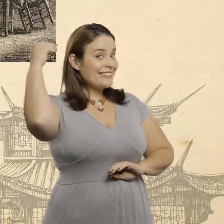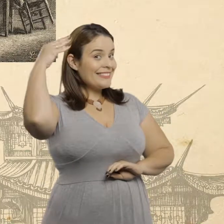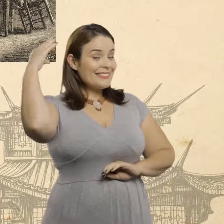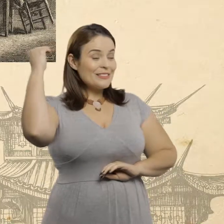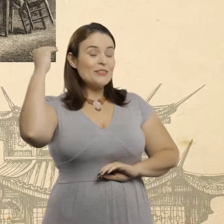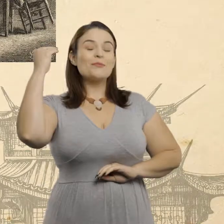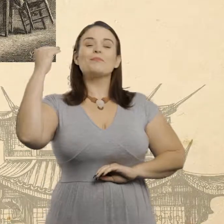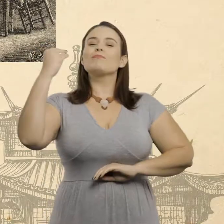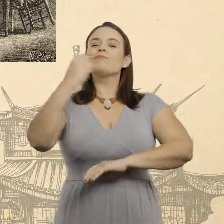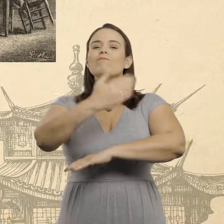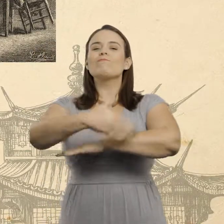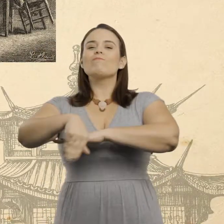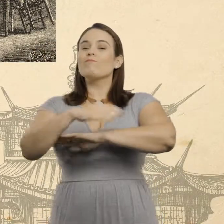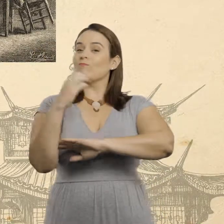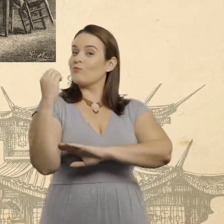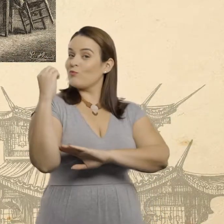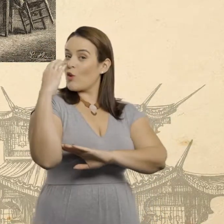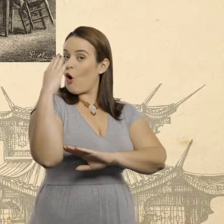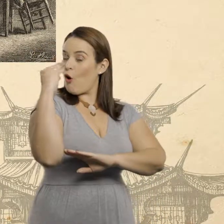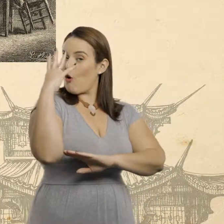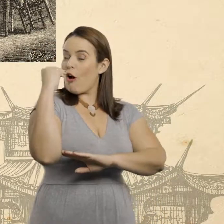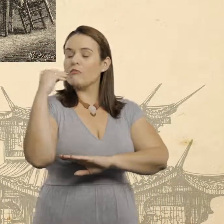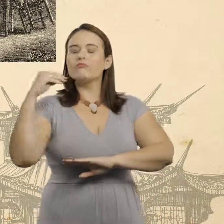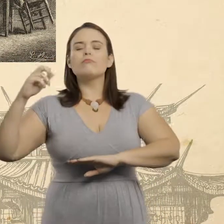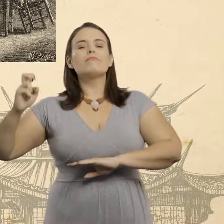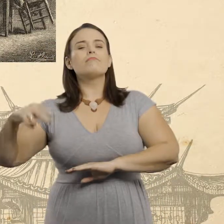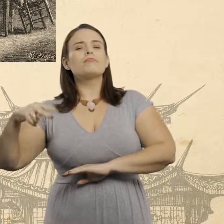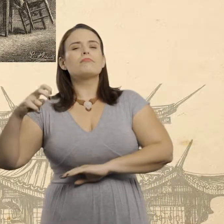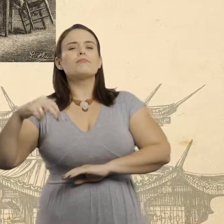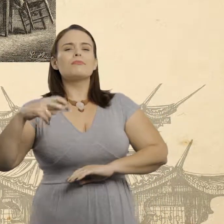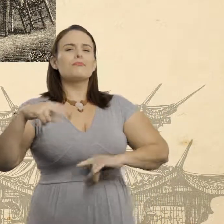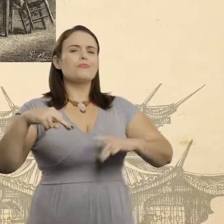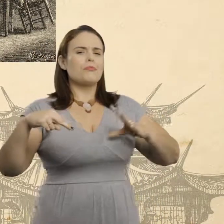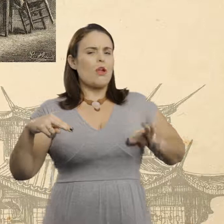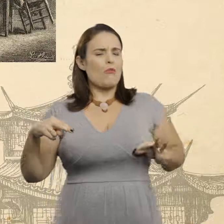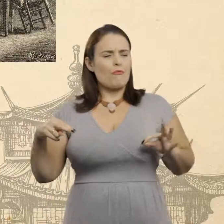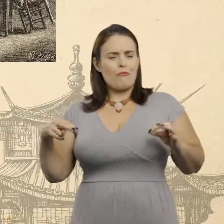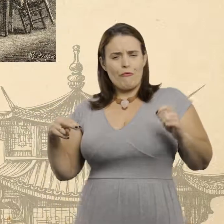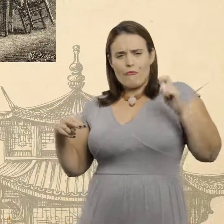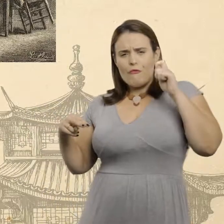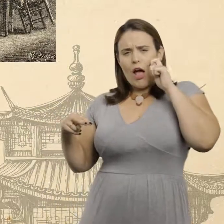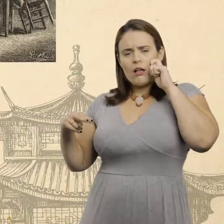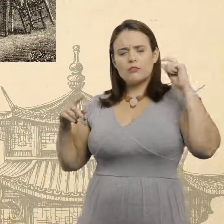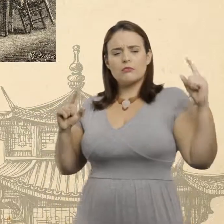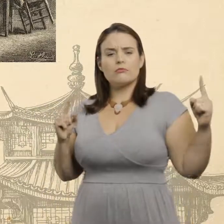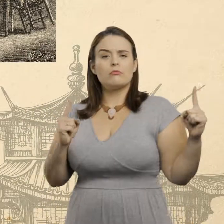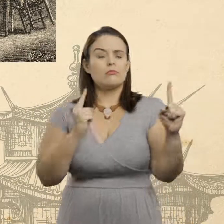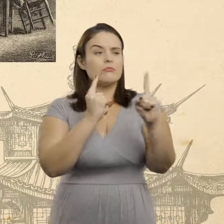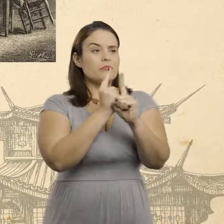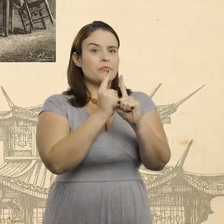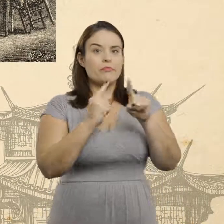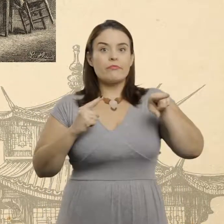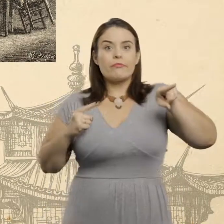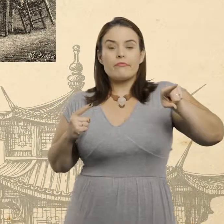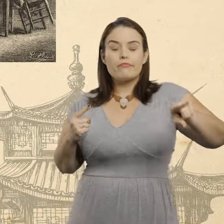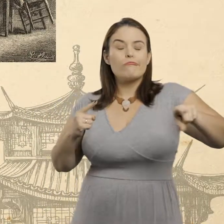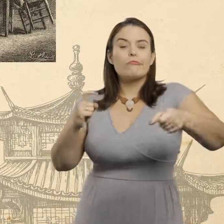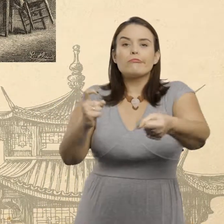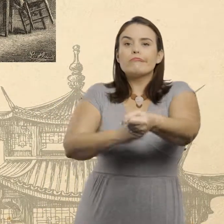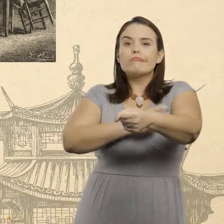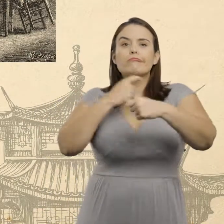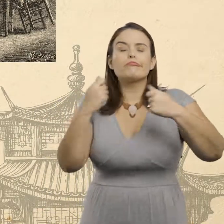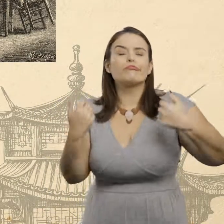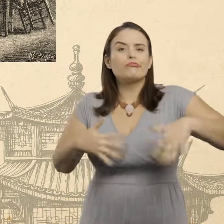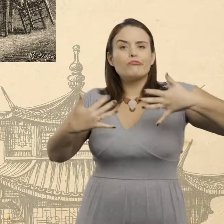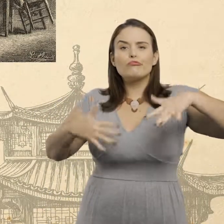Passepartout saiu andando pelas ruas de Hong Kong e encontrou o detetive Fix. O detetive Fix estava nervoso porque